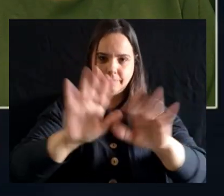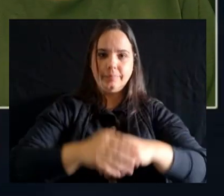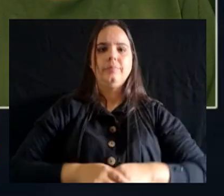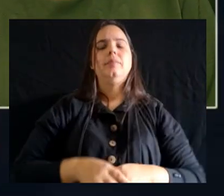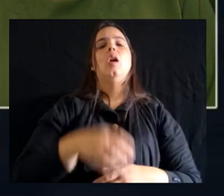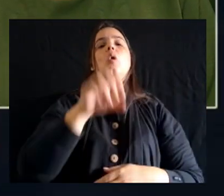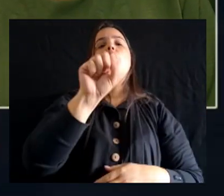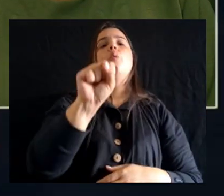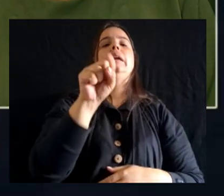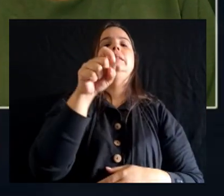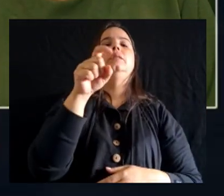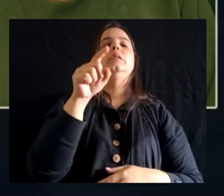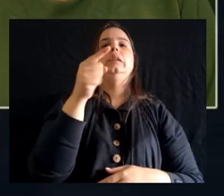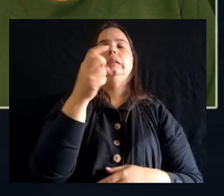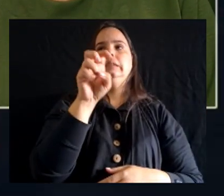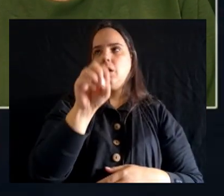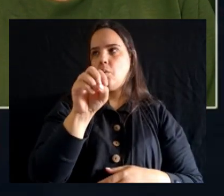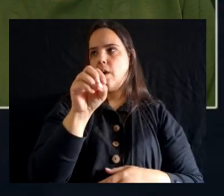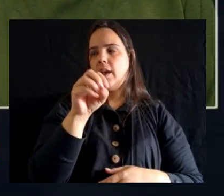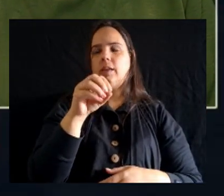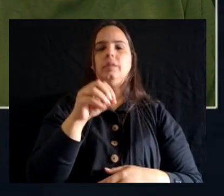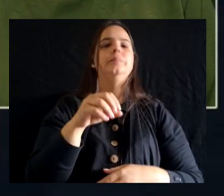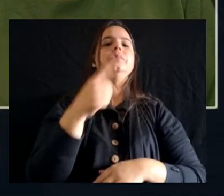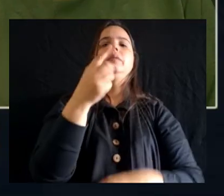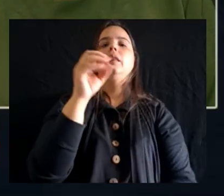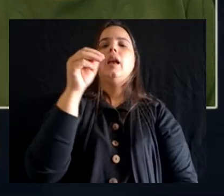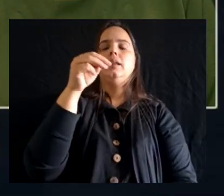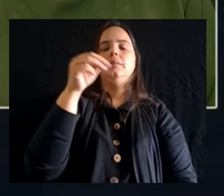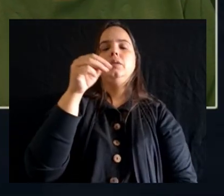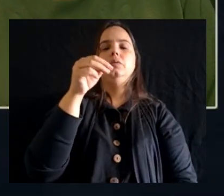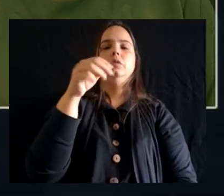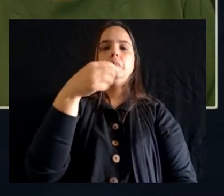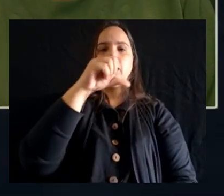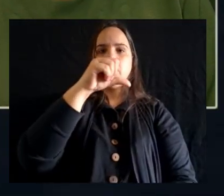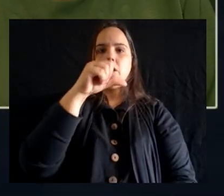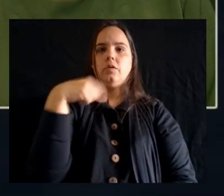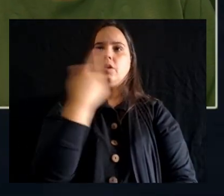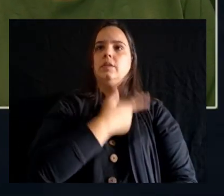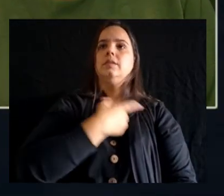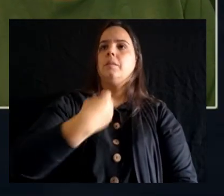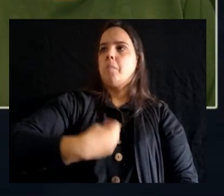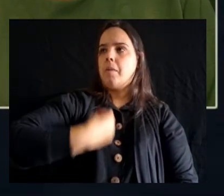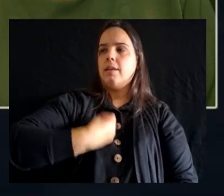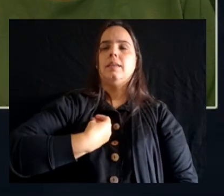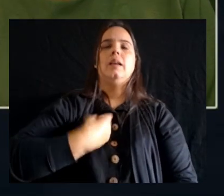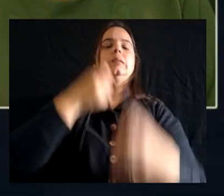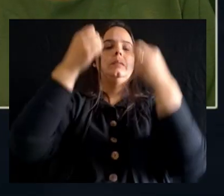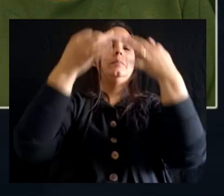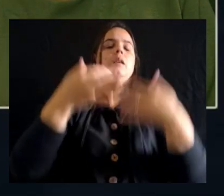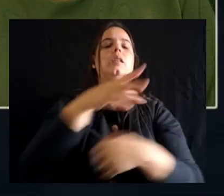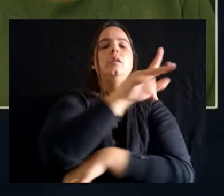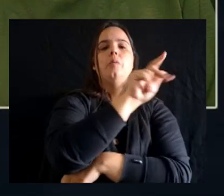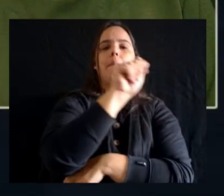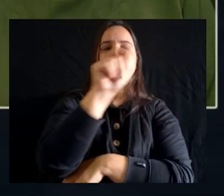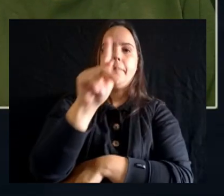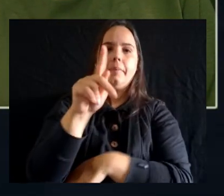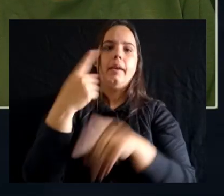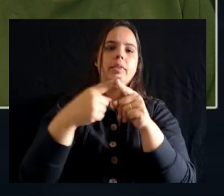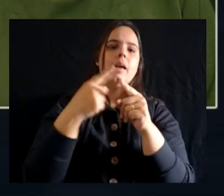10 minutinhos para as 9, estamos ao vivo, falando dos aplicativos, especialmente dos aplicativos aí